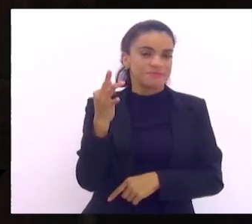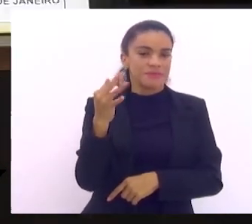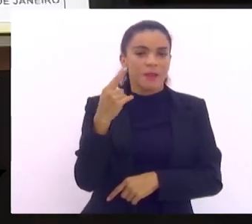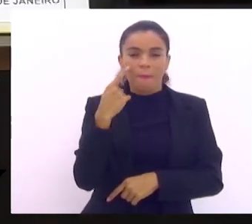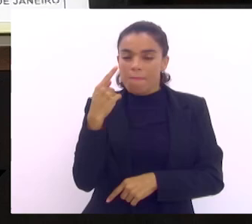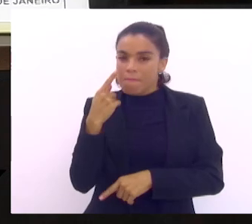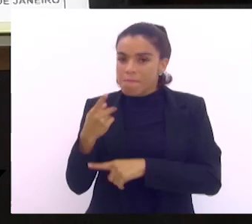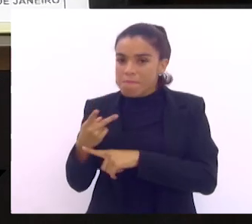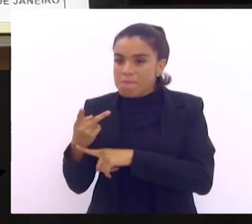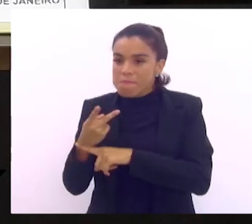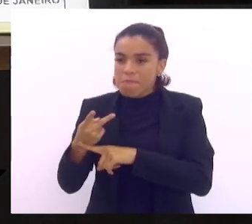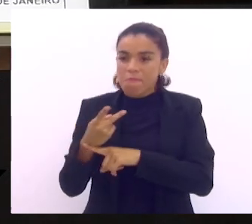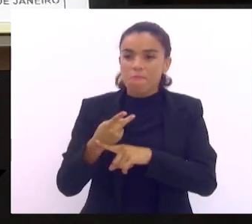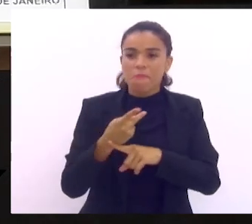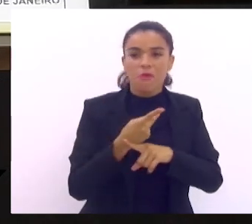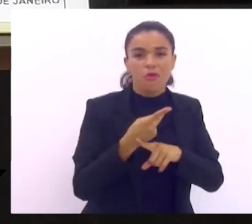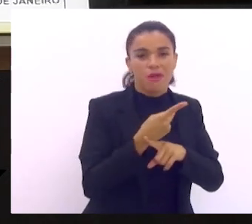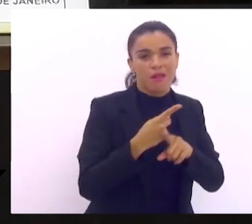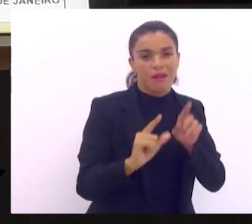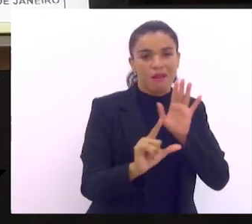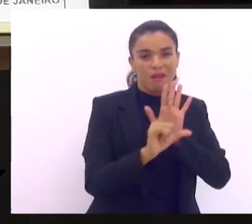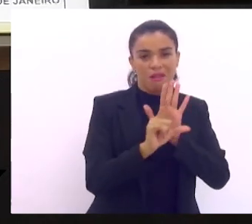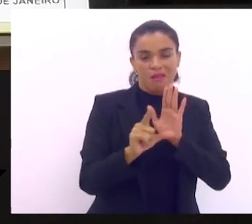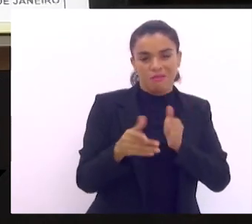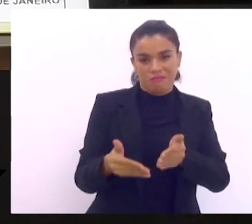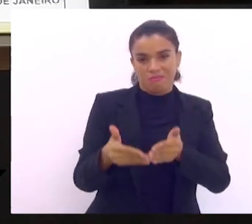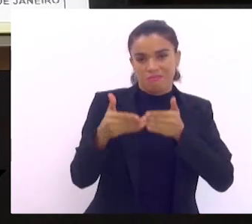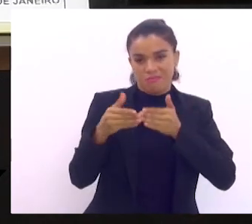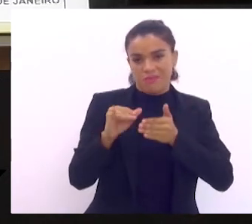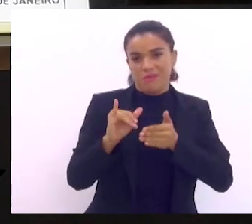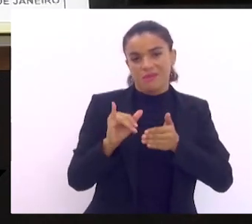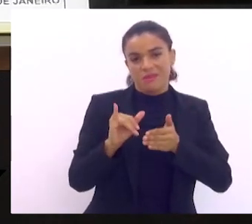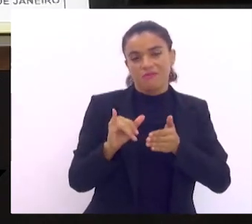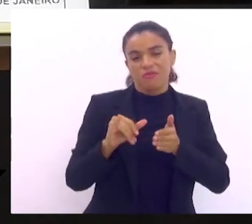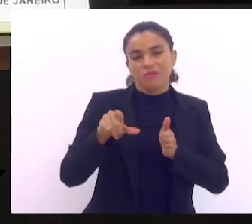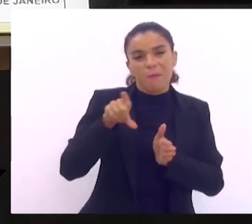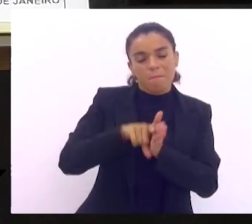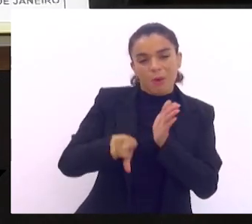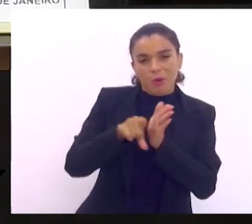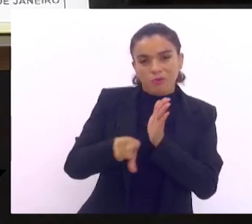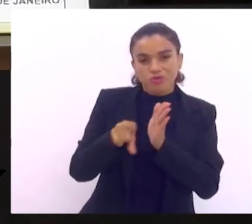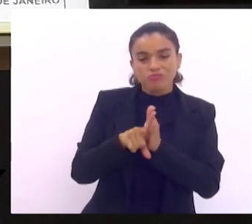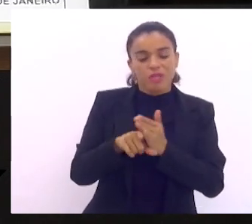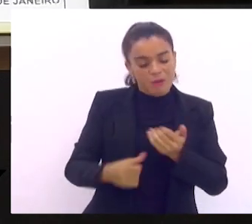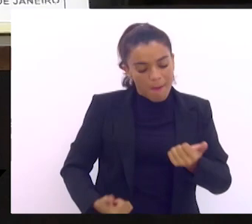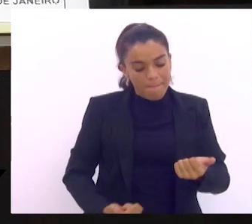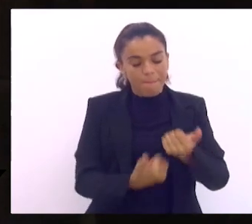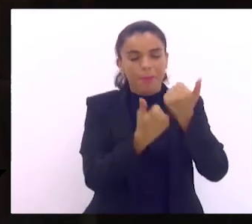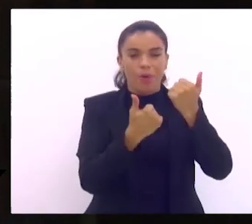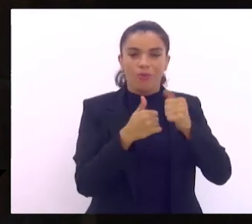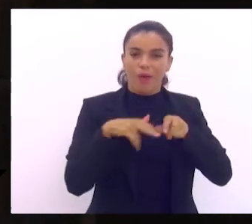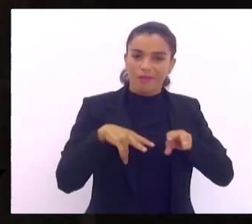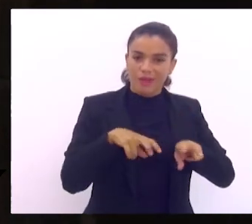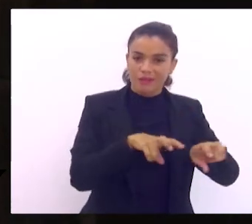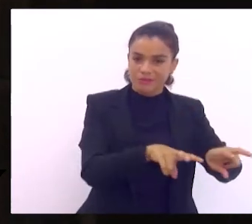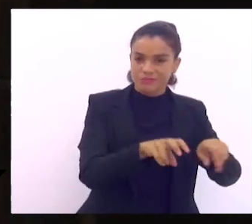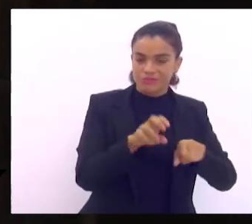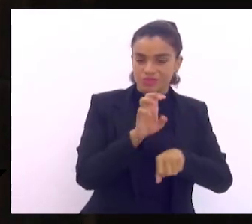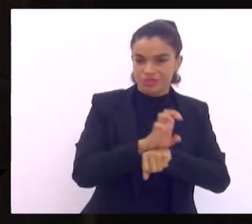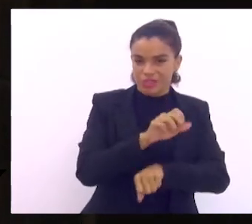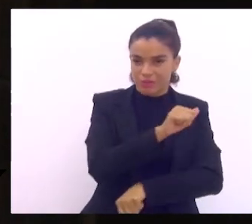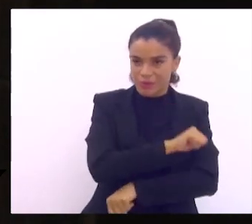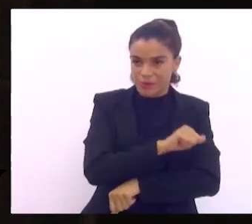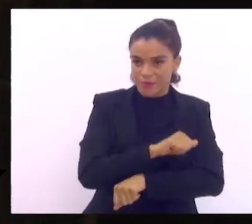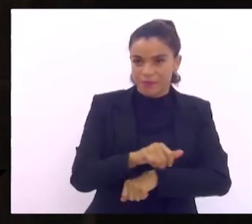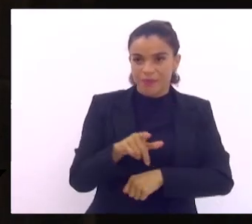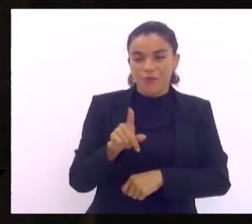buscar justamente através dessas leis de incentivo para que nós possamos fomentar o atletismo no estado do Rio de Janeiro. Foi como o senhor falou uma